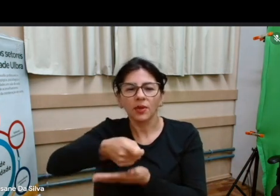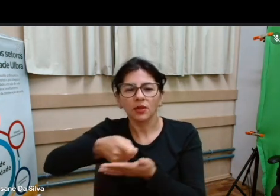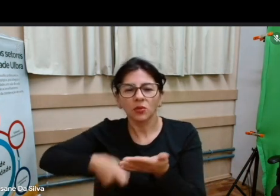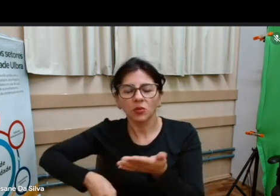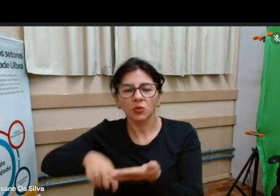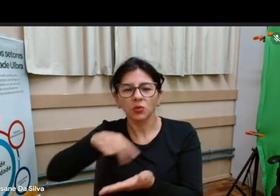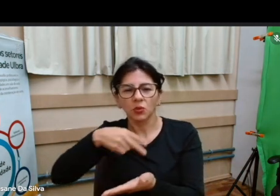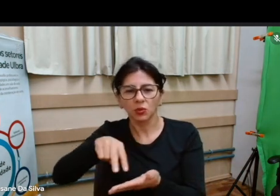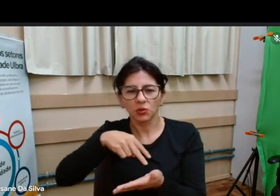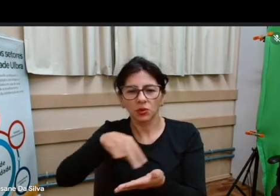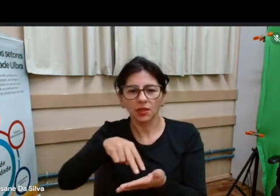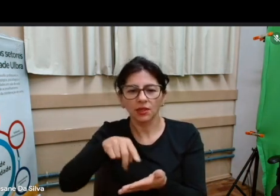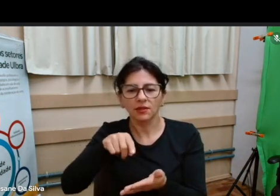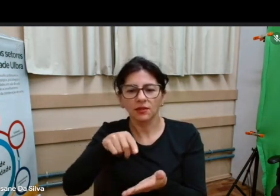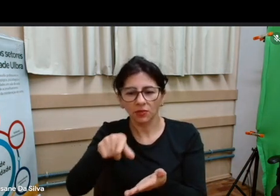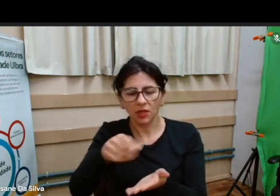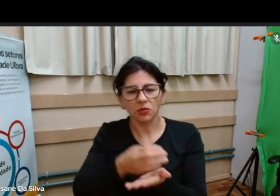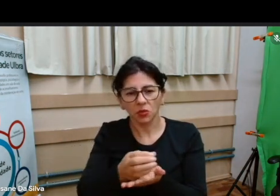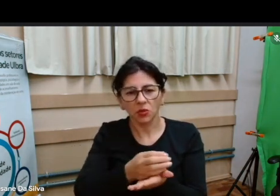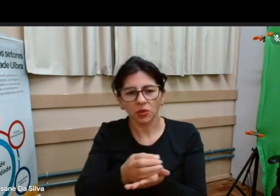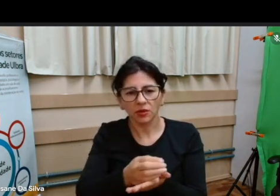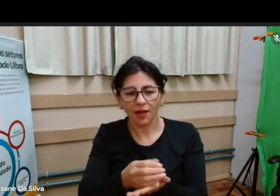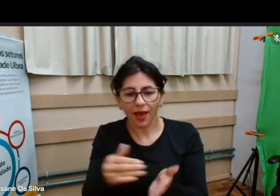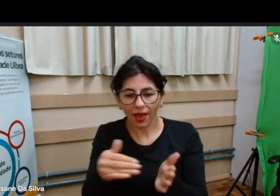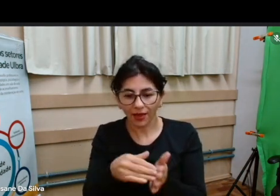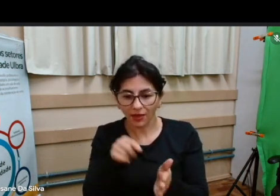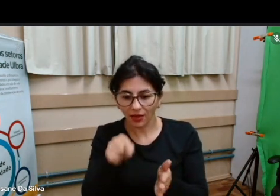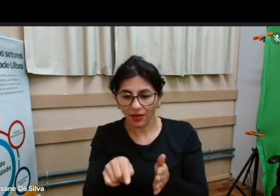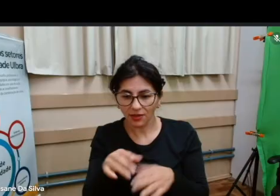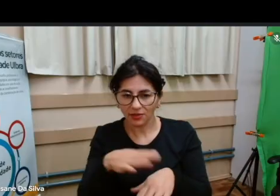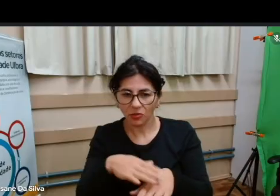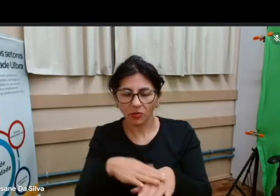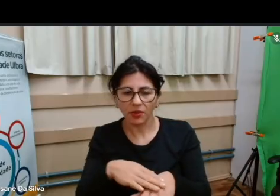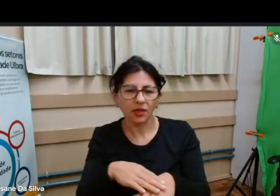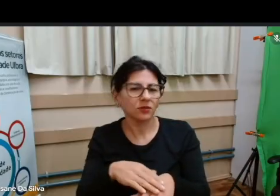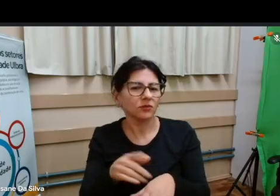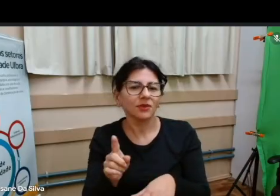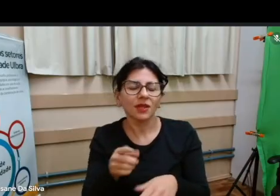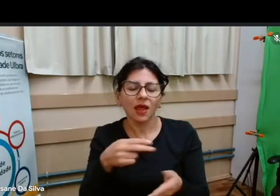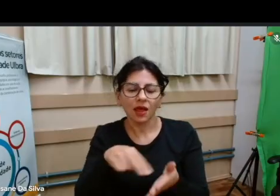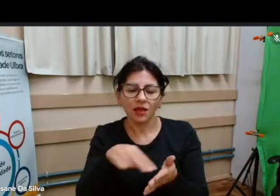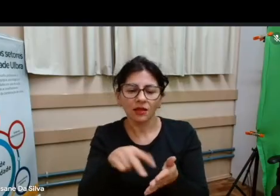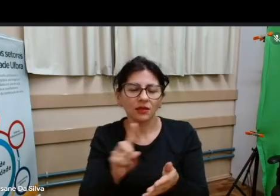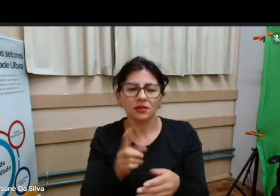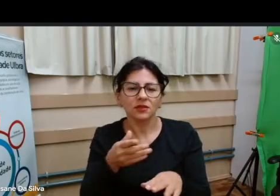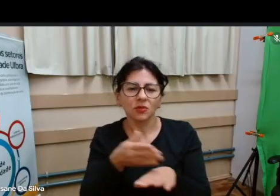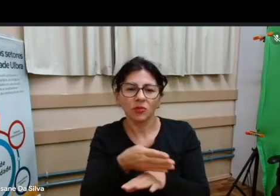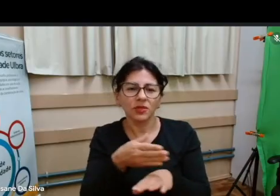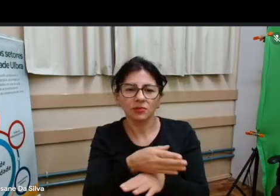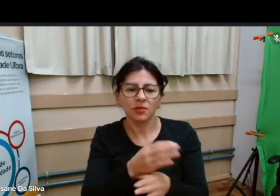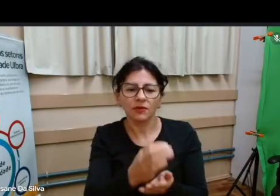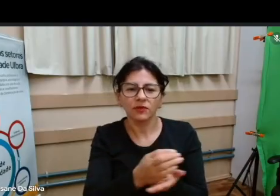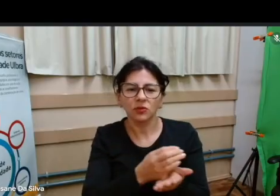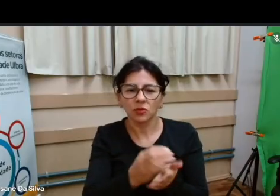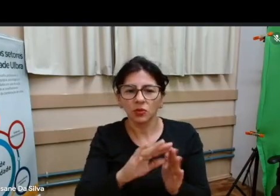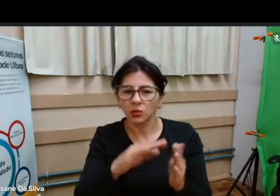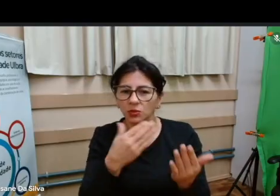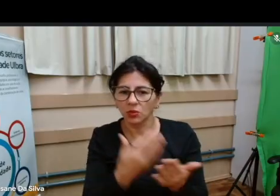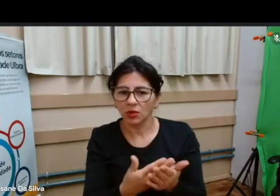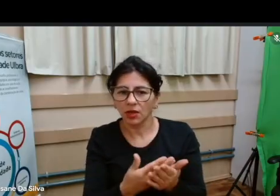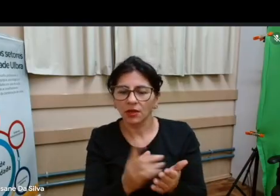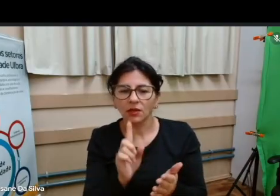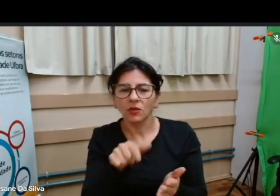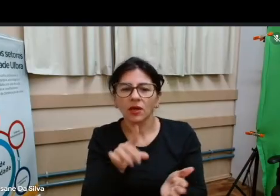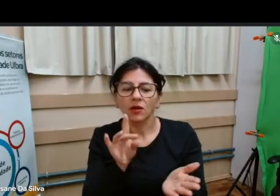currículo até então a dança não fazia parte do currículo escolar oficialmente em Porto